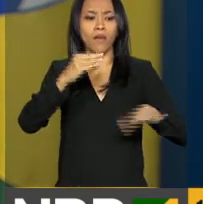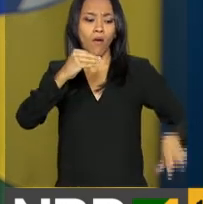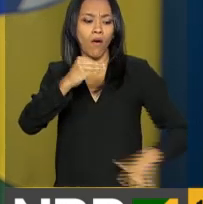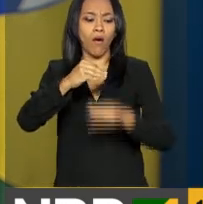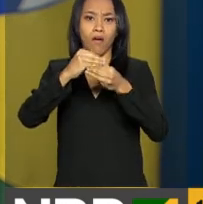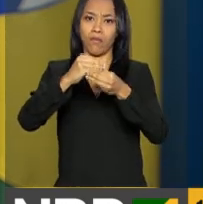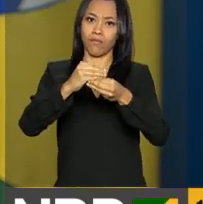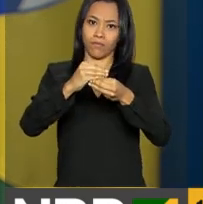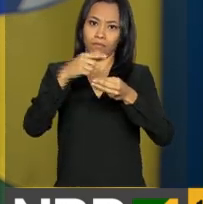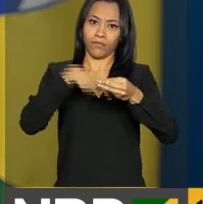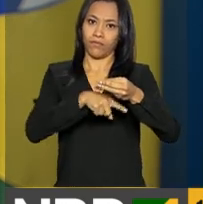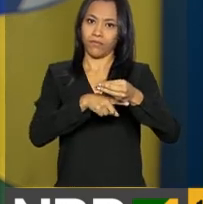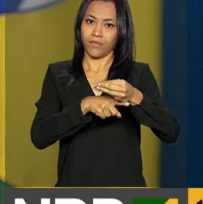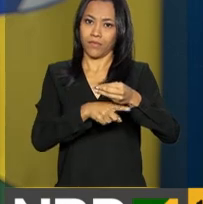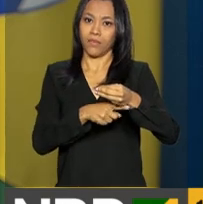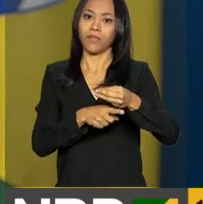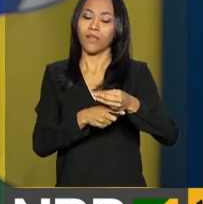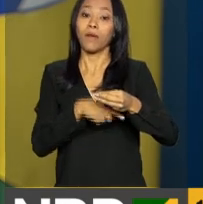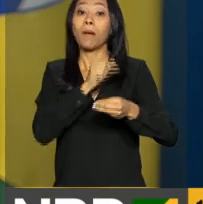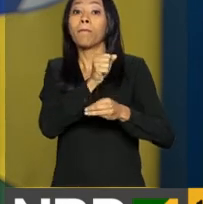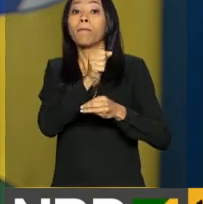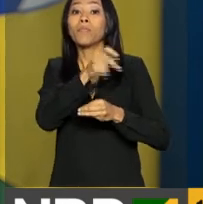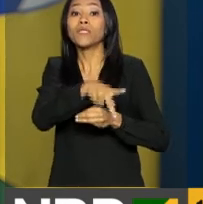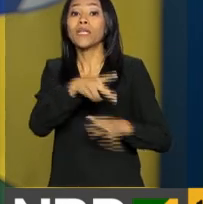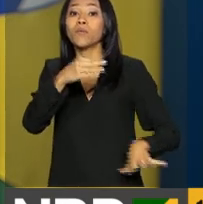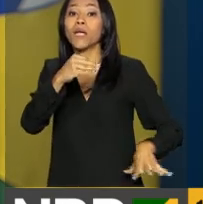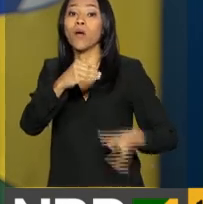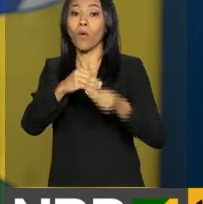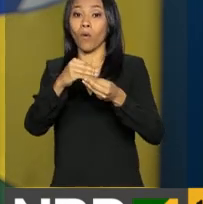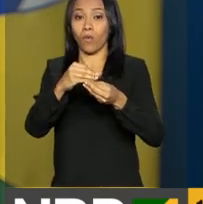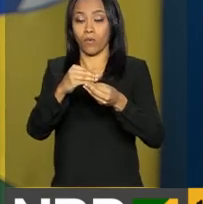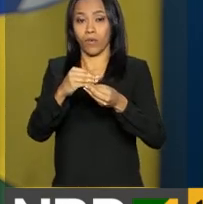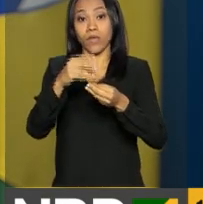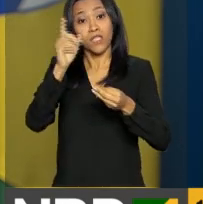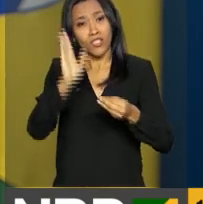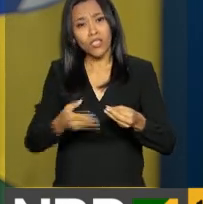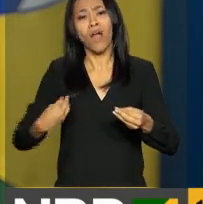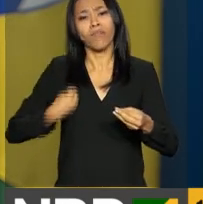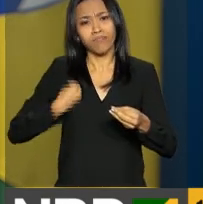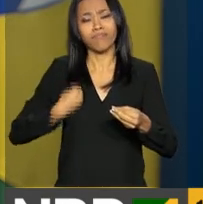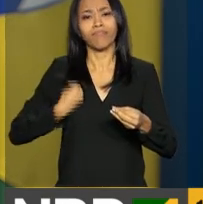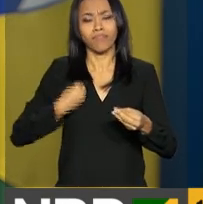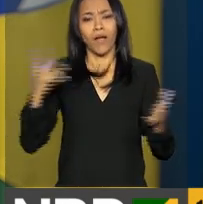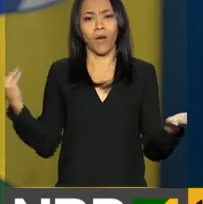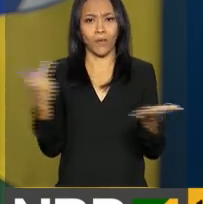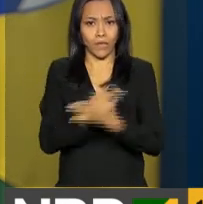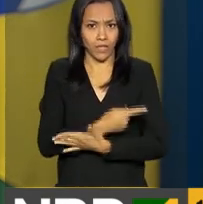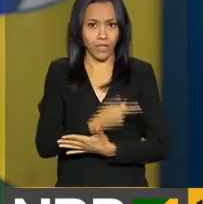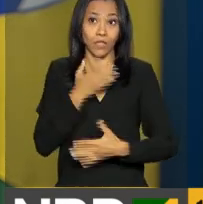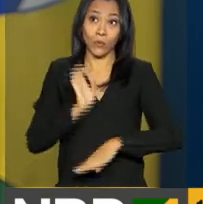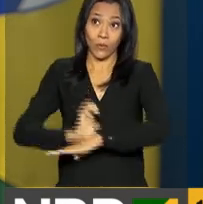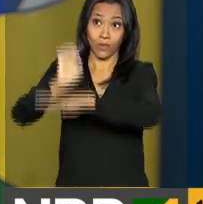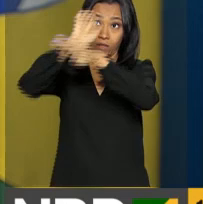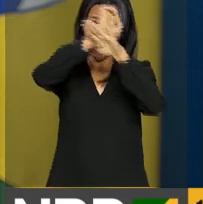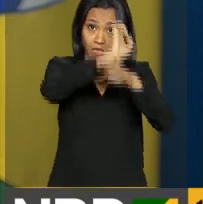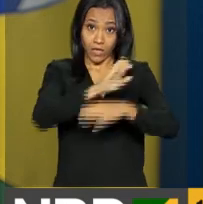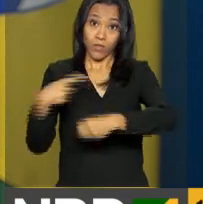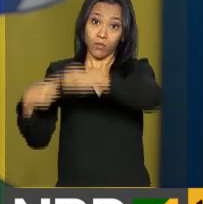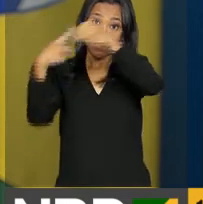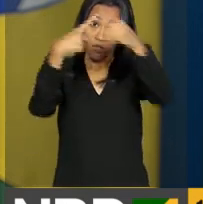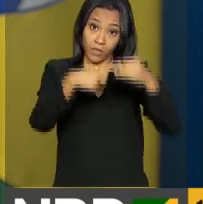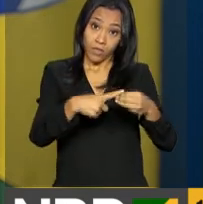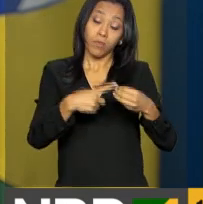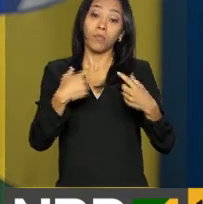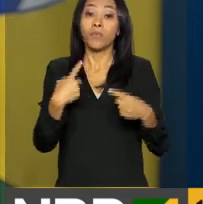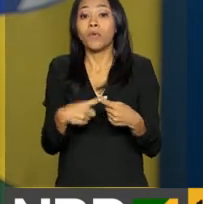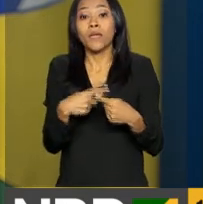União Federal. Esta reforma é muito mais em benefício dos estados e municípios, porque lá é que os servidores que ganham mais